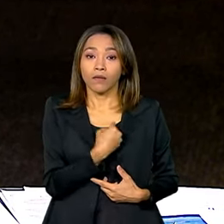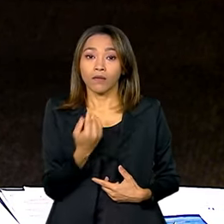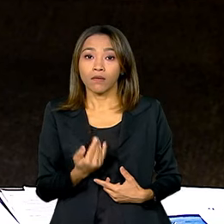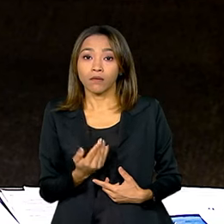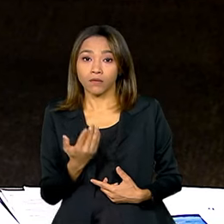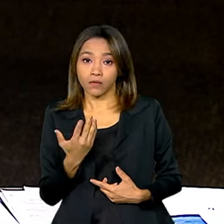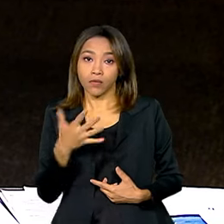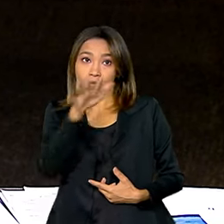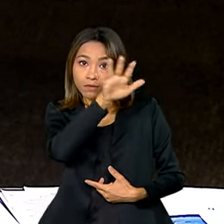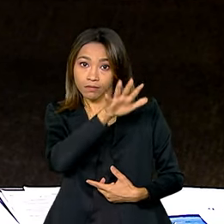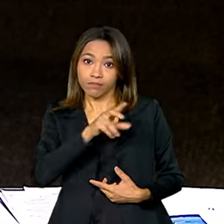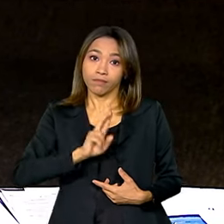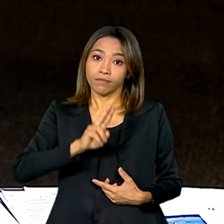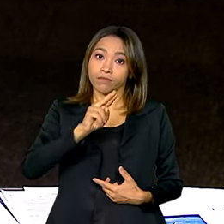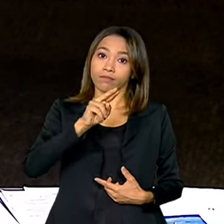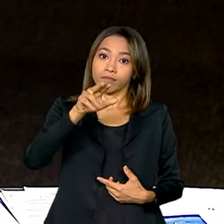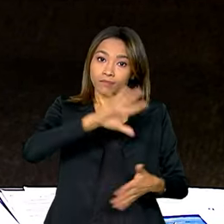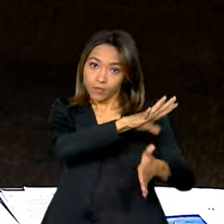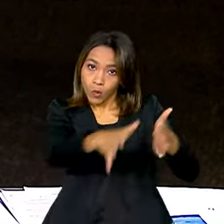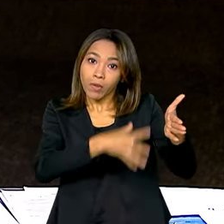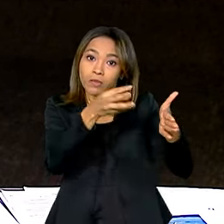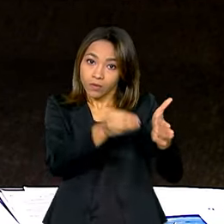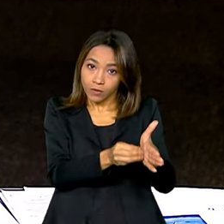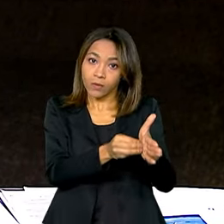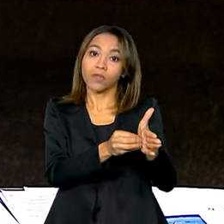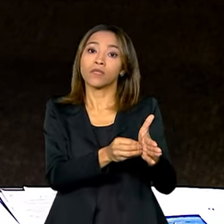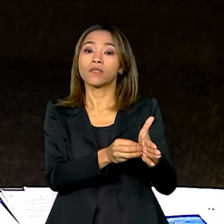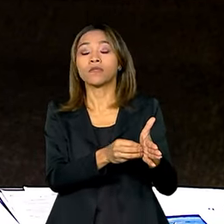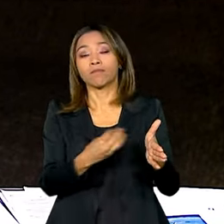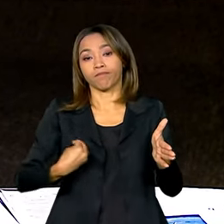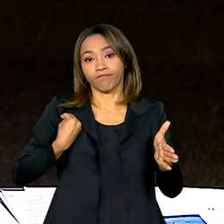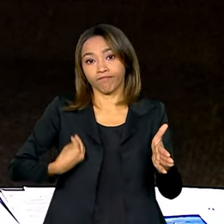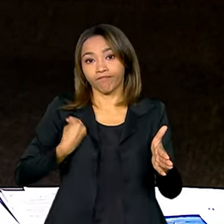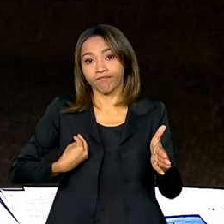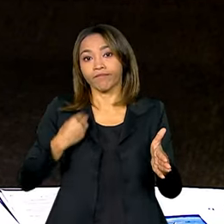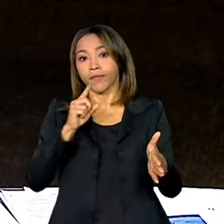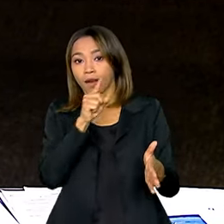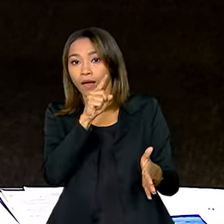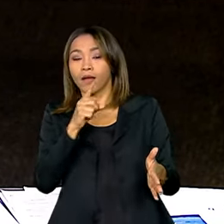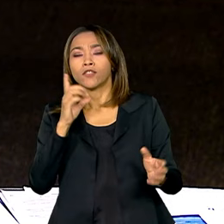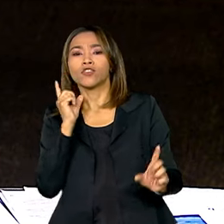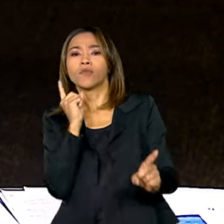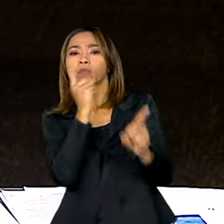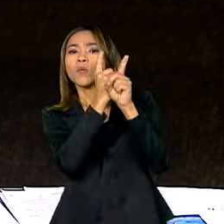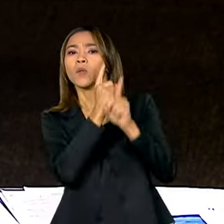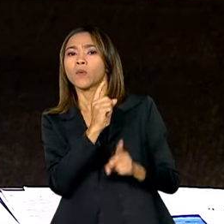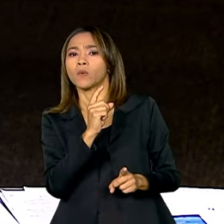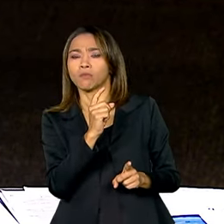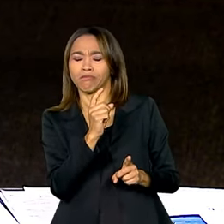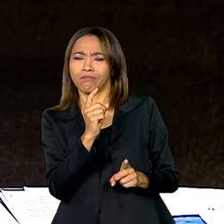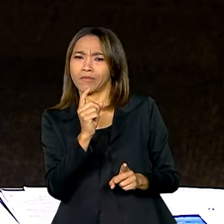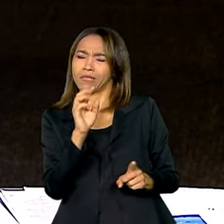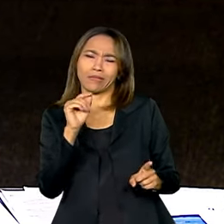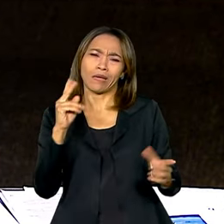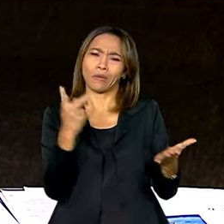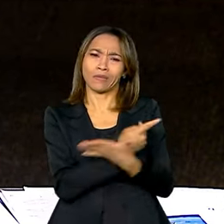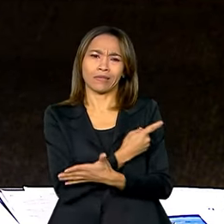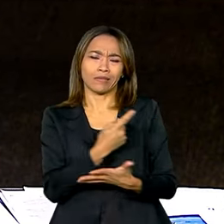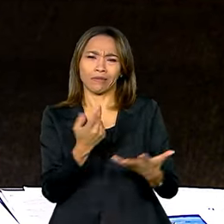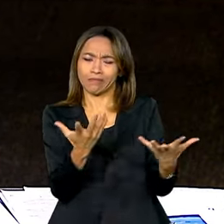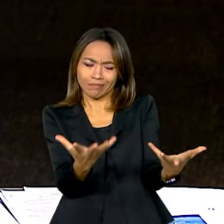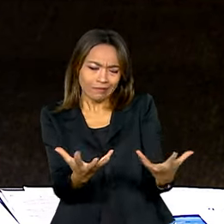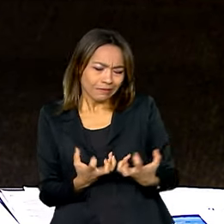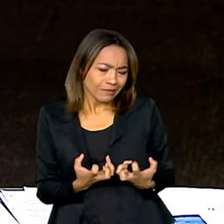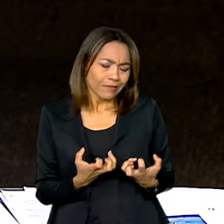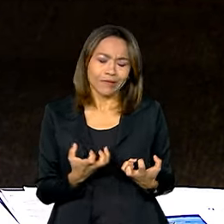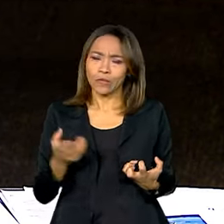do Amazonas, em que nós tivemos o evento agora da seca. O governo atuou muito rapidamente,